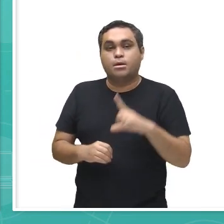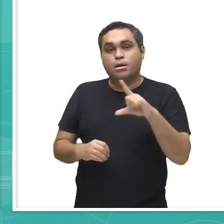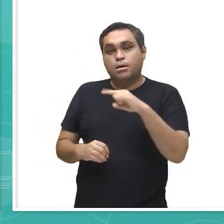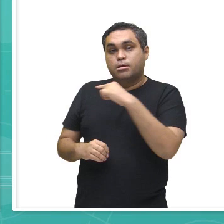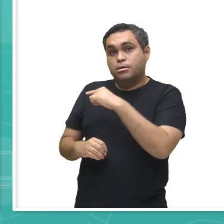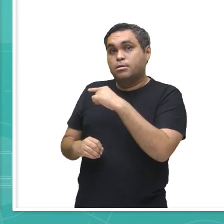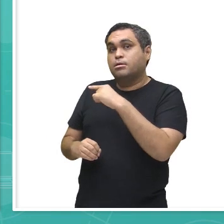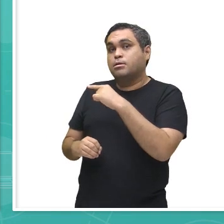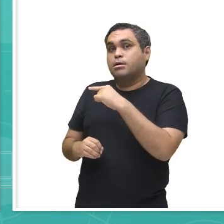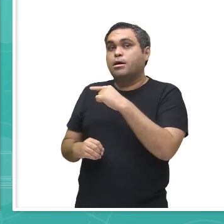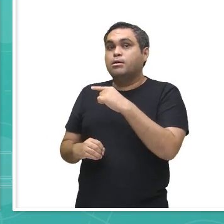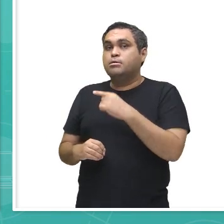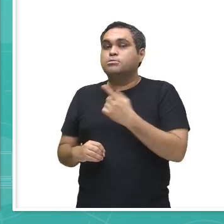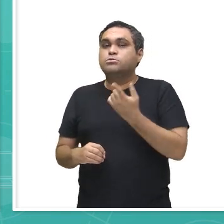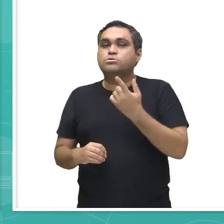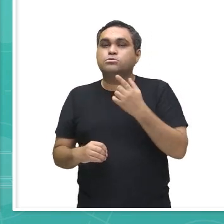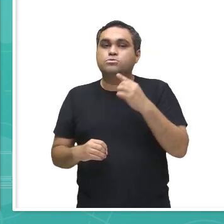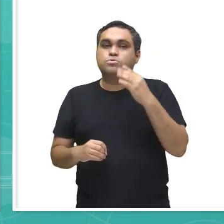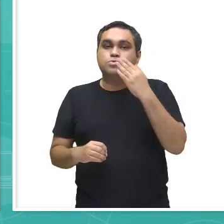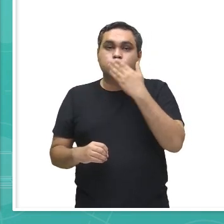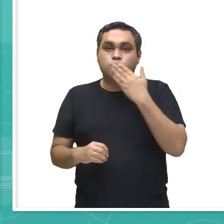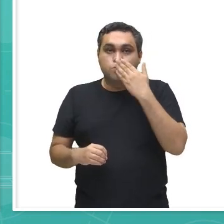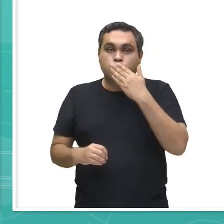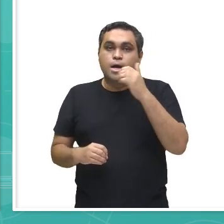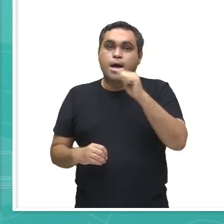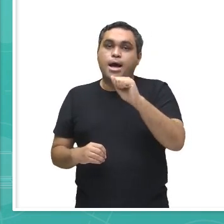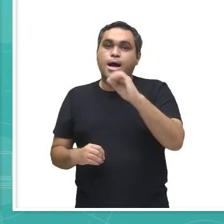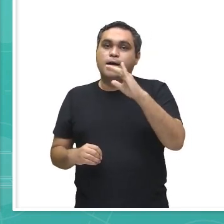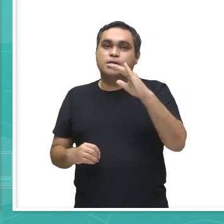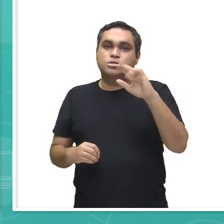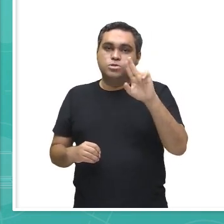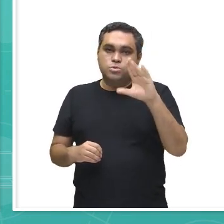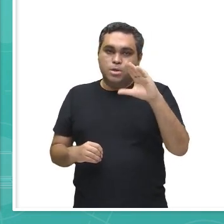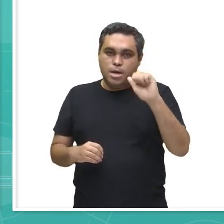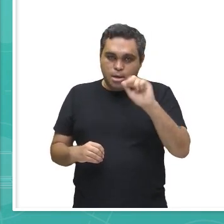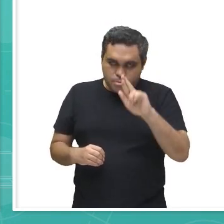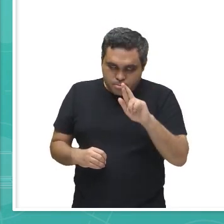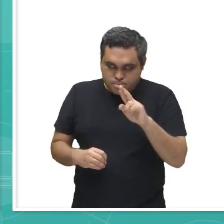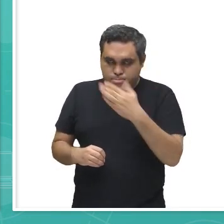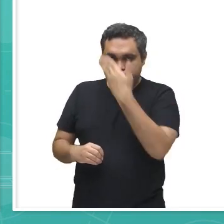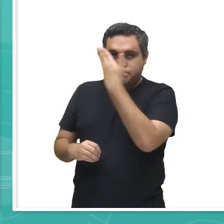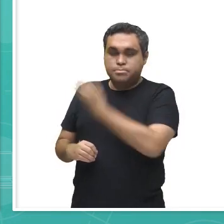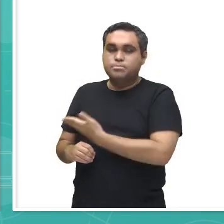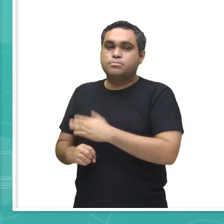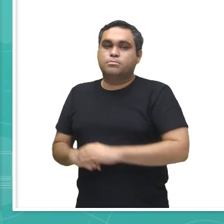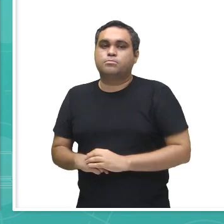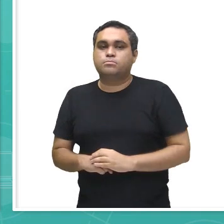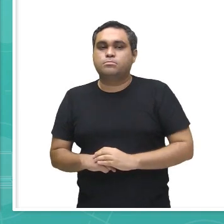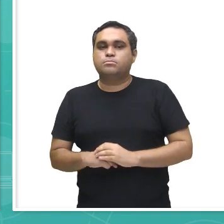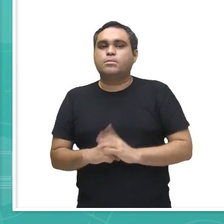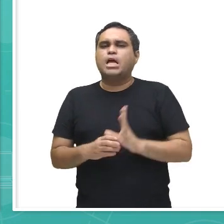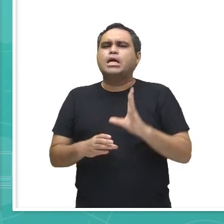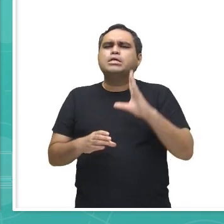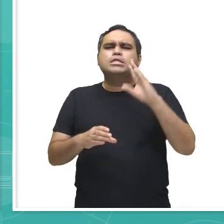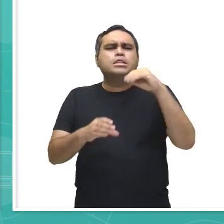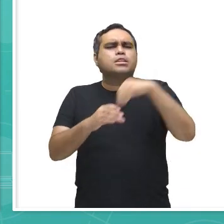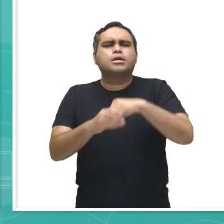açúcar. Tá? Então, o que compõe o açúcar, né? A gente observa que o açúcar é